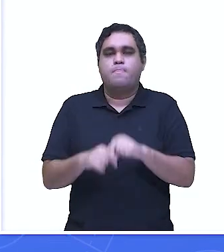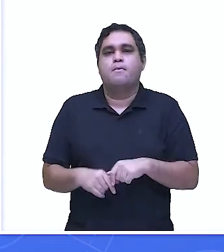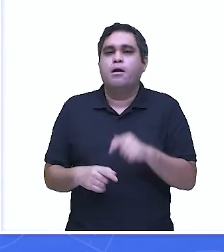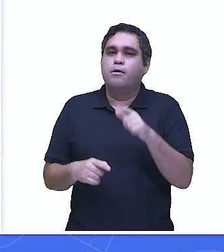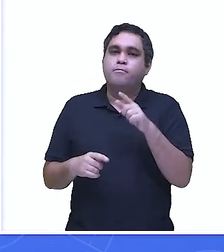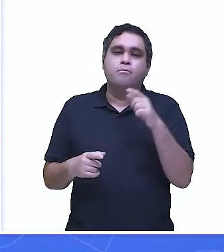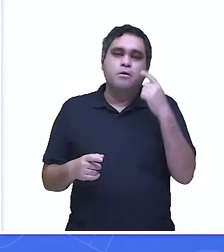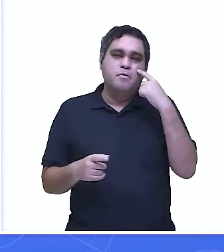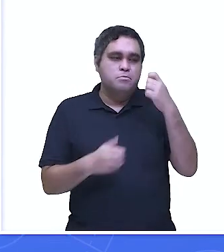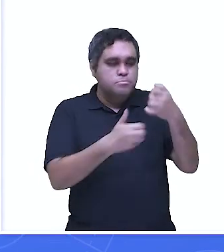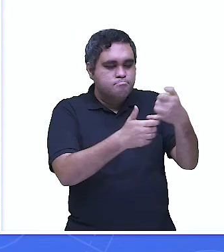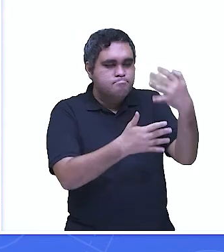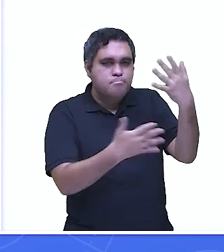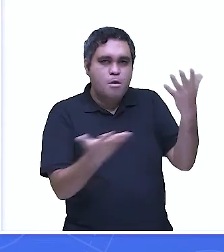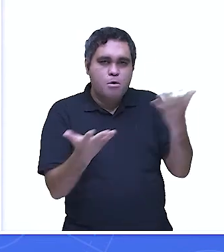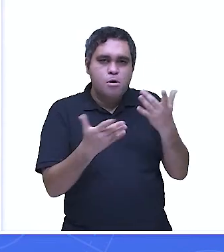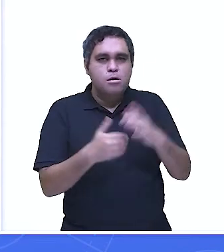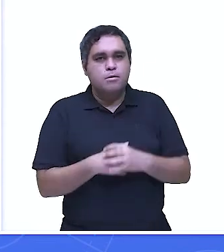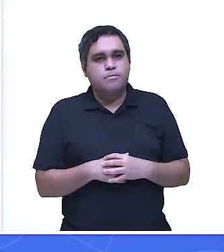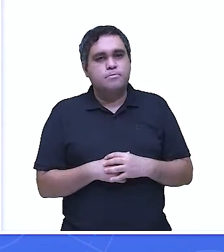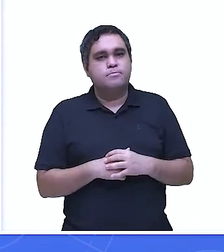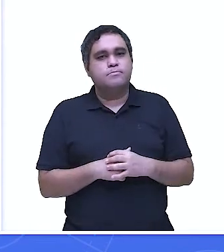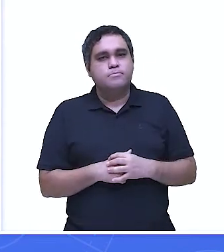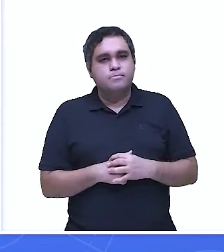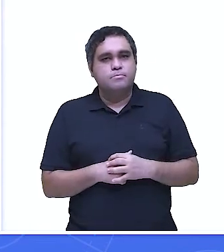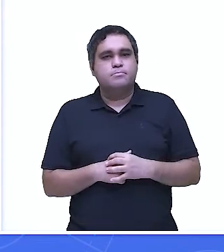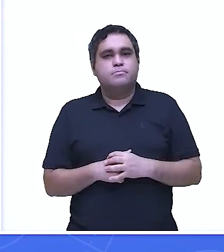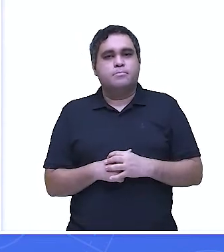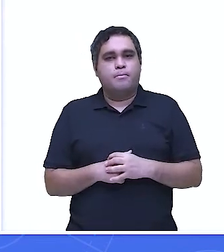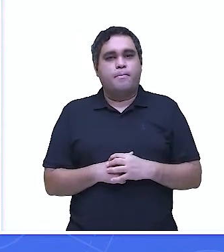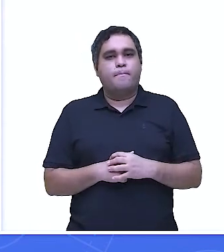respondendo. Let's go!